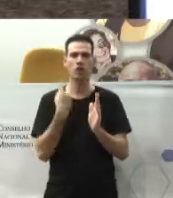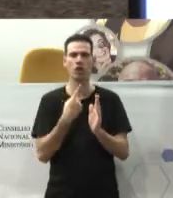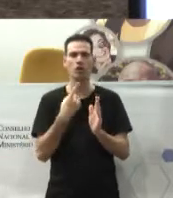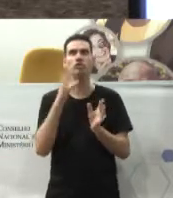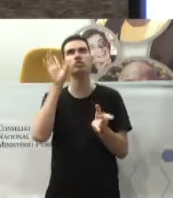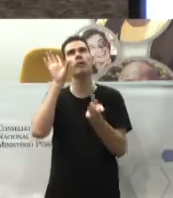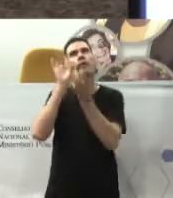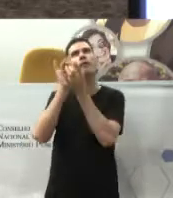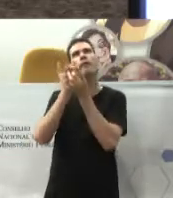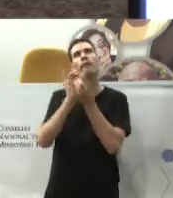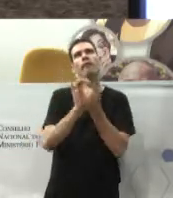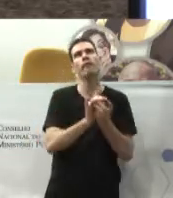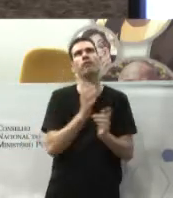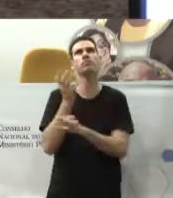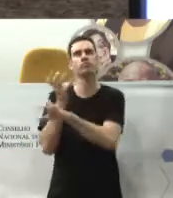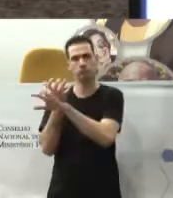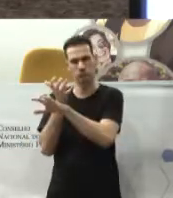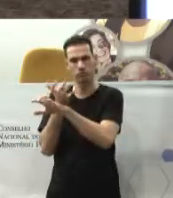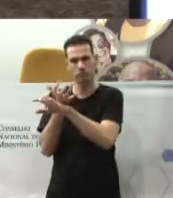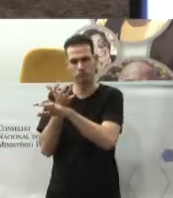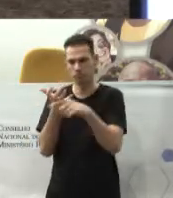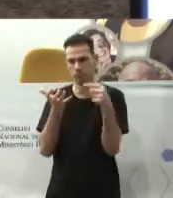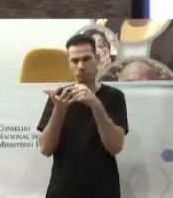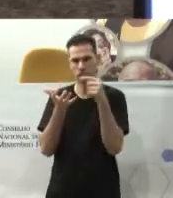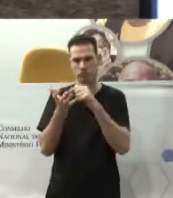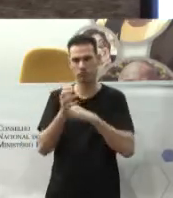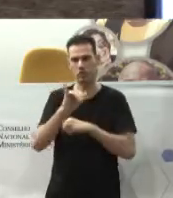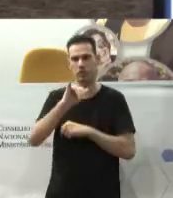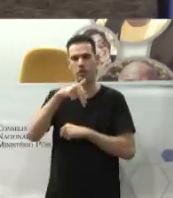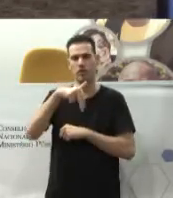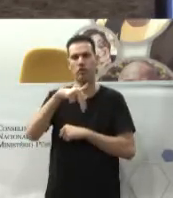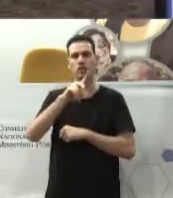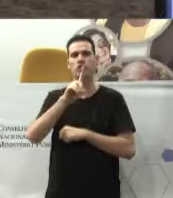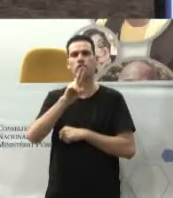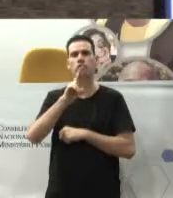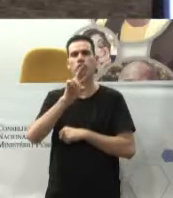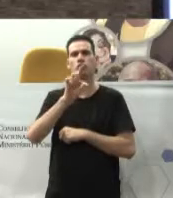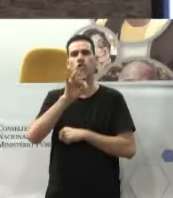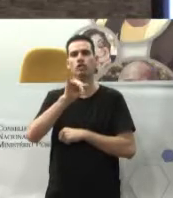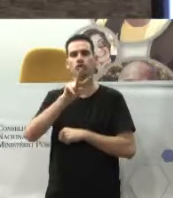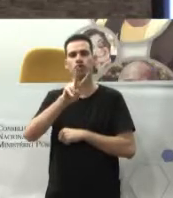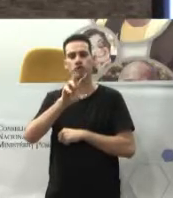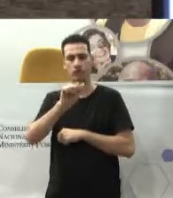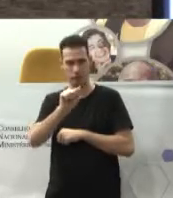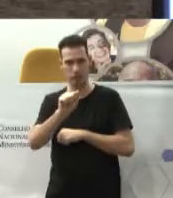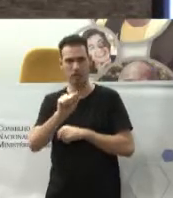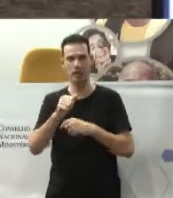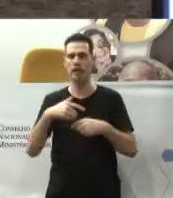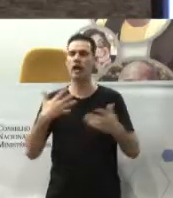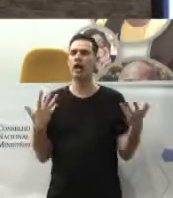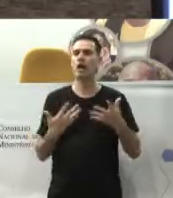conceitos nessa matéria, que é uma matéria indutiva, como a gente viu com a doutora Cíntia, e